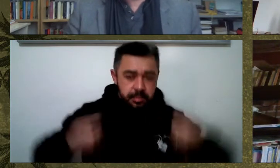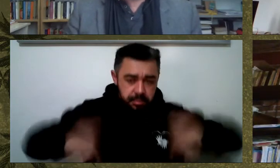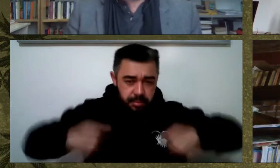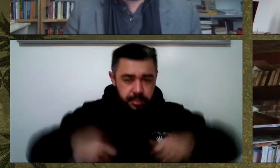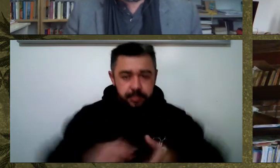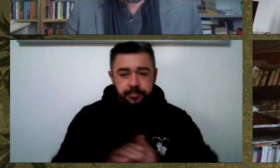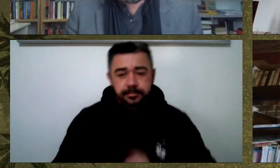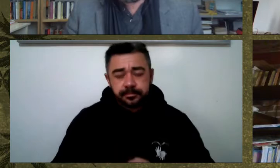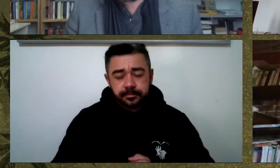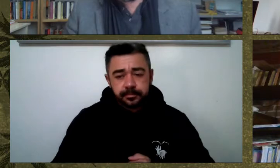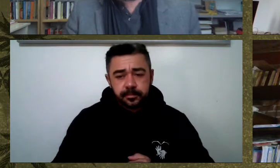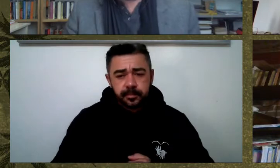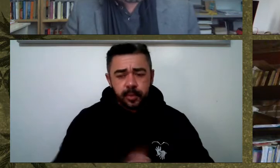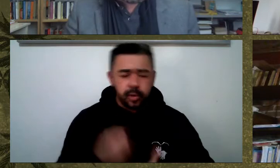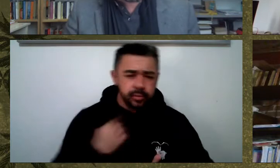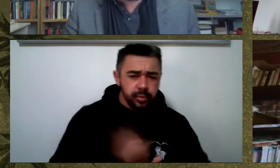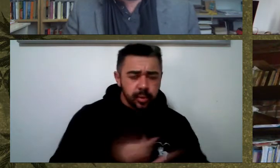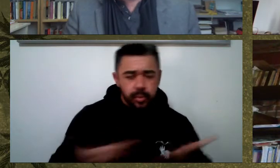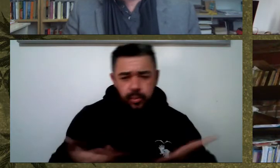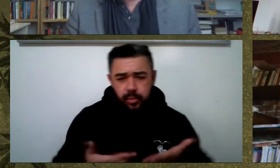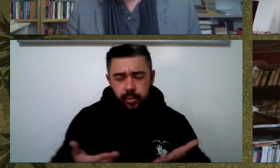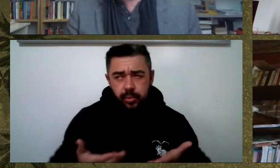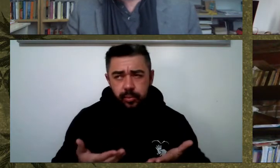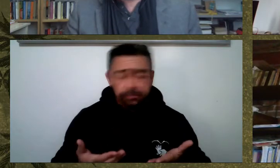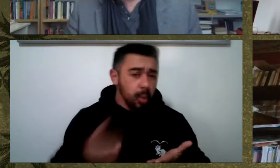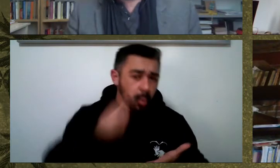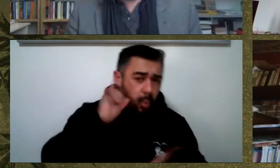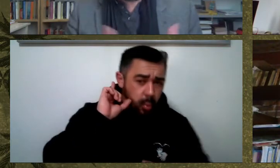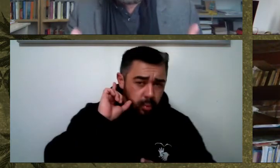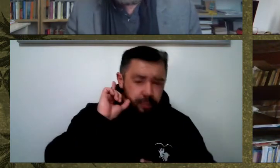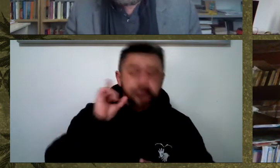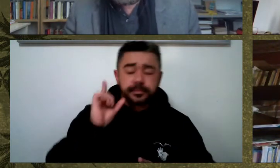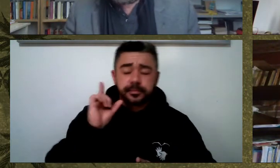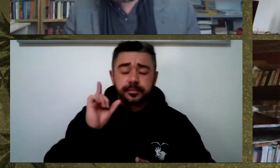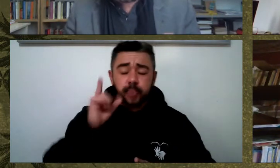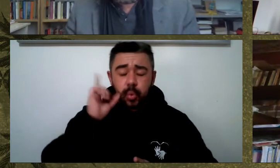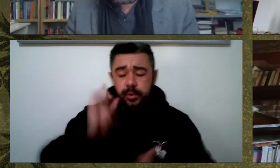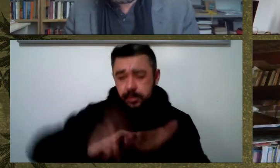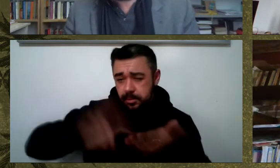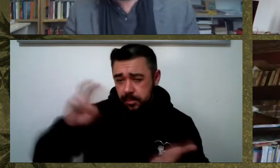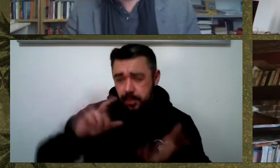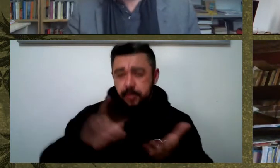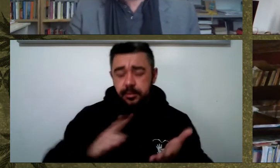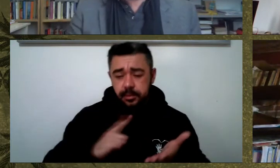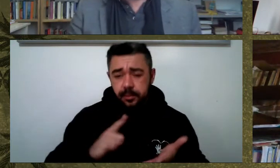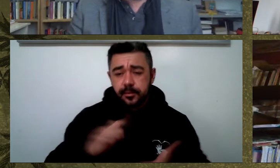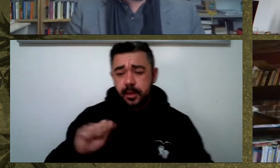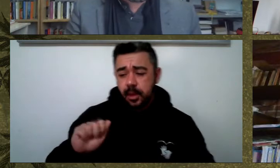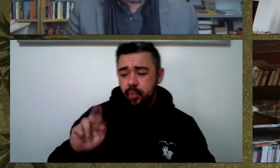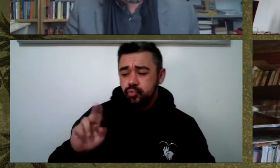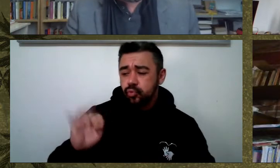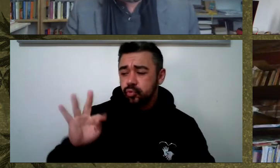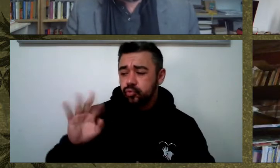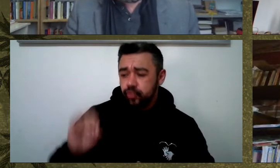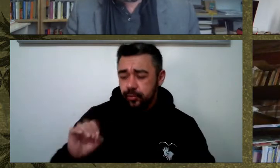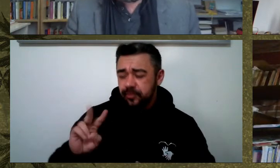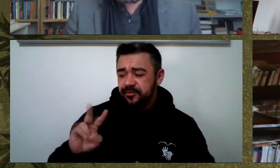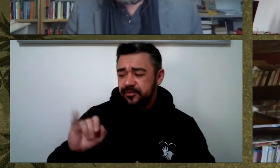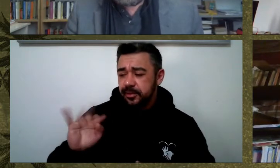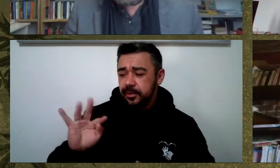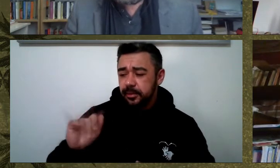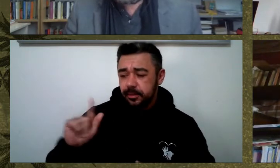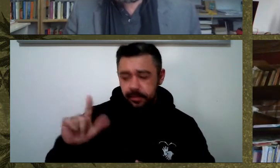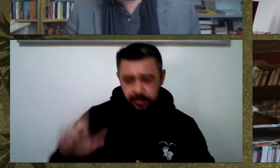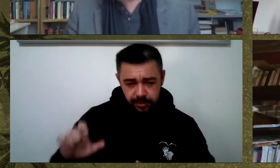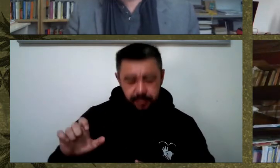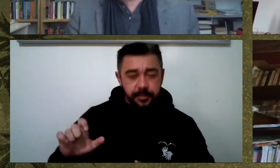E nós tivemos na manhã de ontem a presença do Augusto Vitali, que eu convidei para estar aqui conosco, diretamente